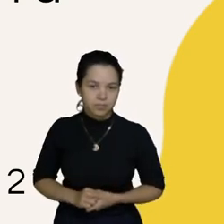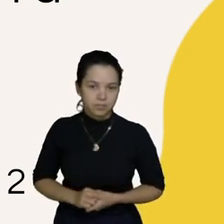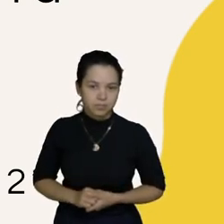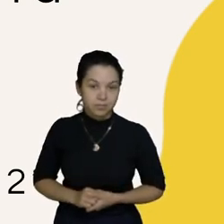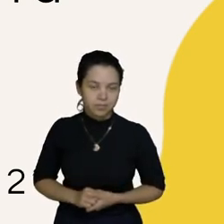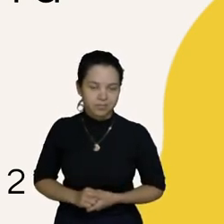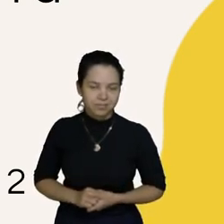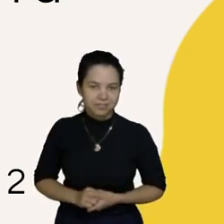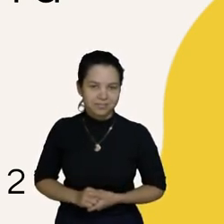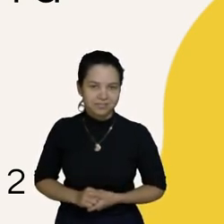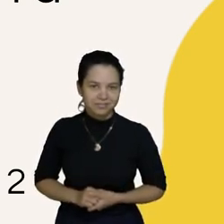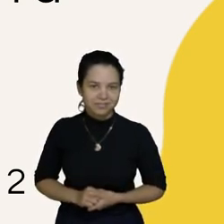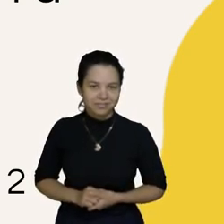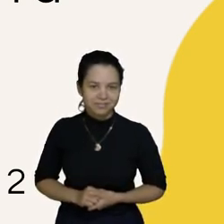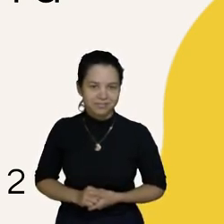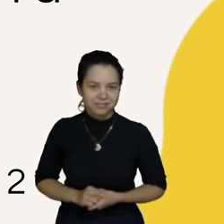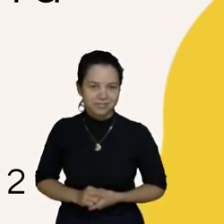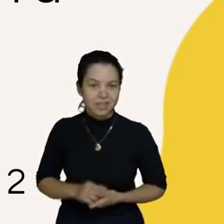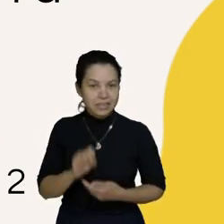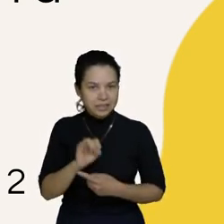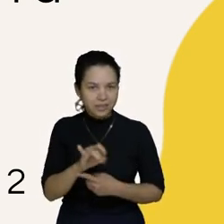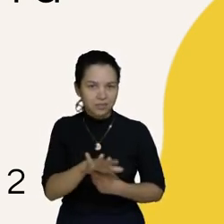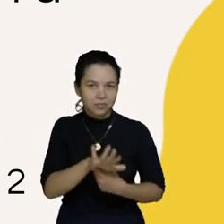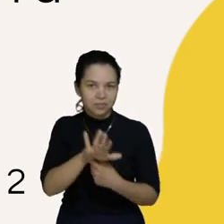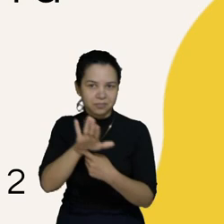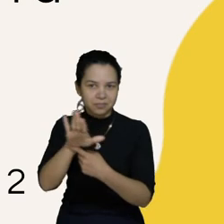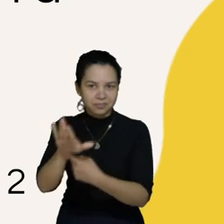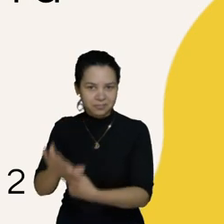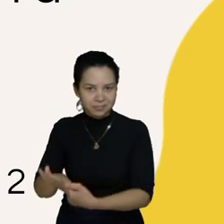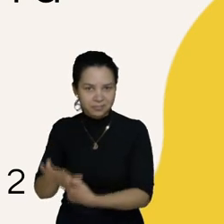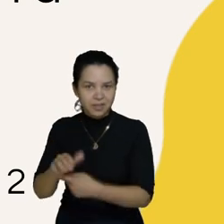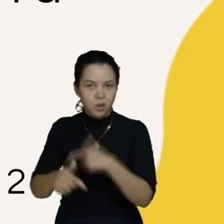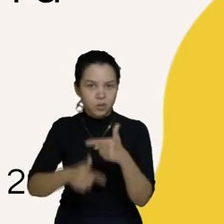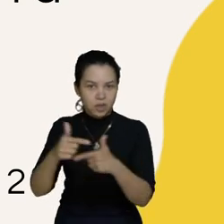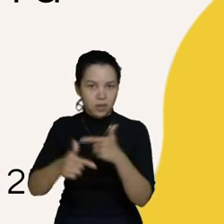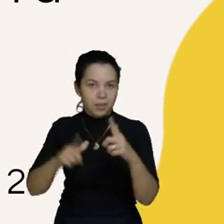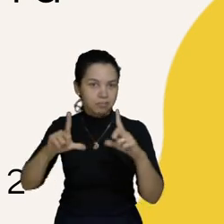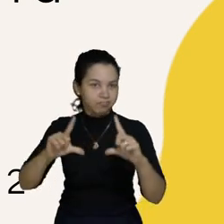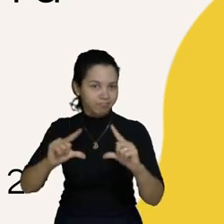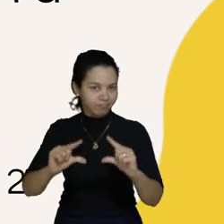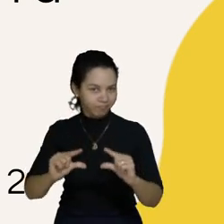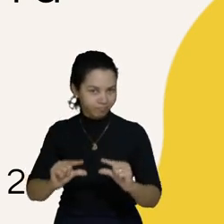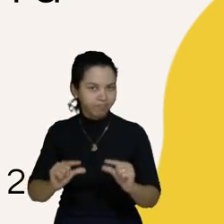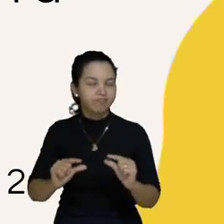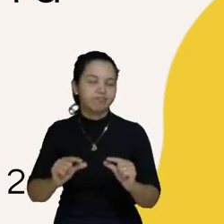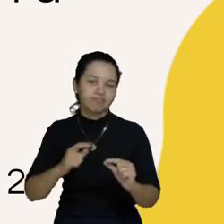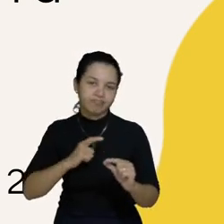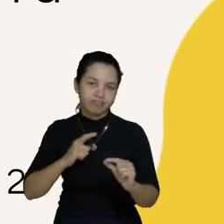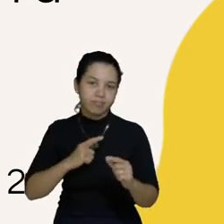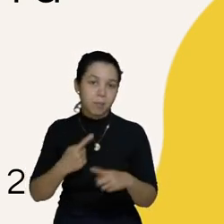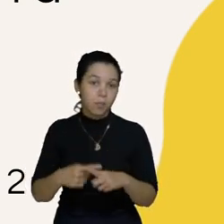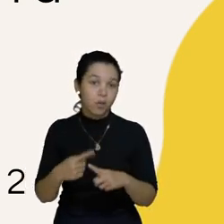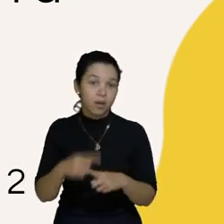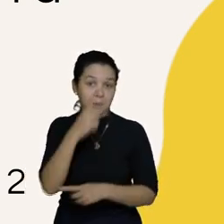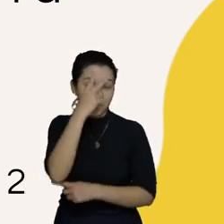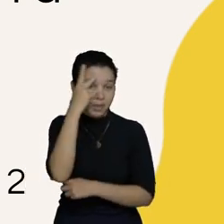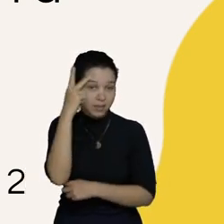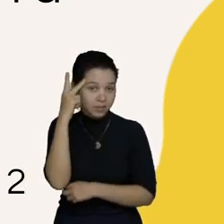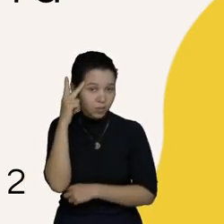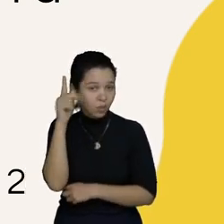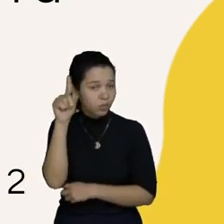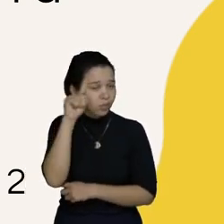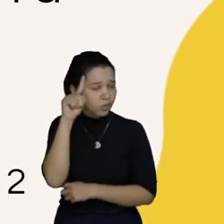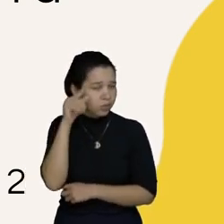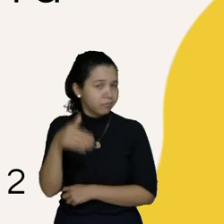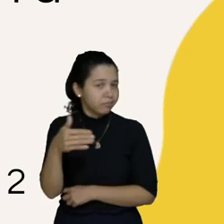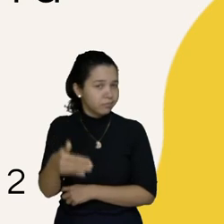nos ajudarem a difundir isso aí nosso trabalho já vai se reduzir muito porque as pessoas é todo santo dia